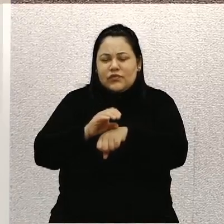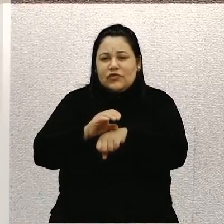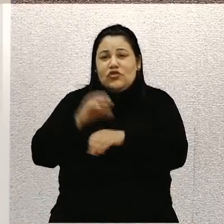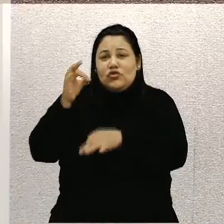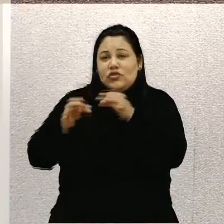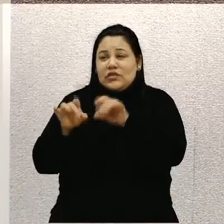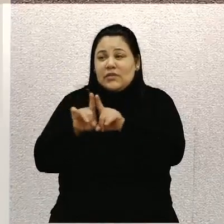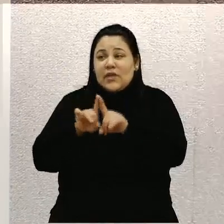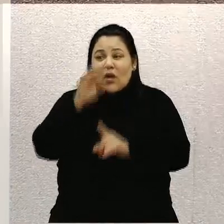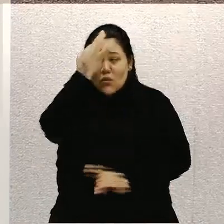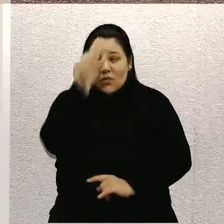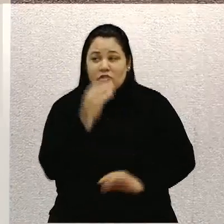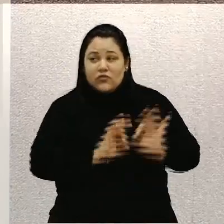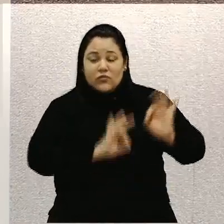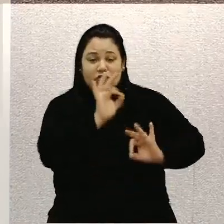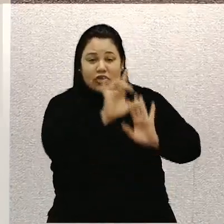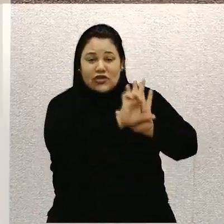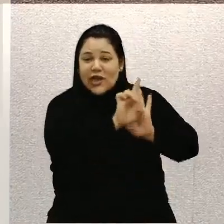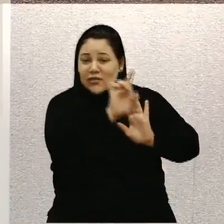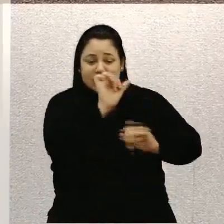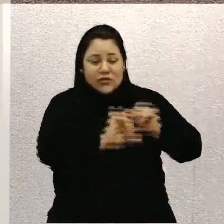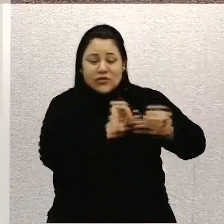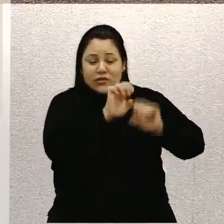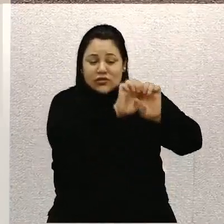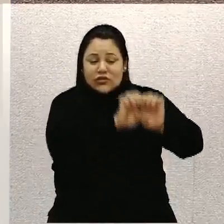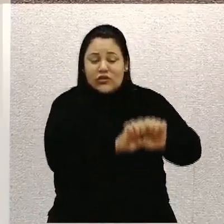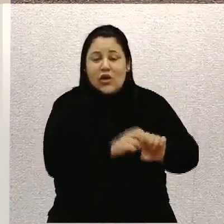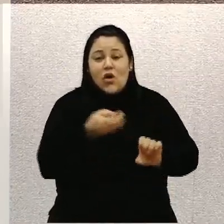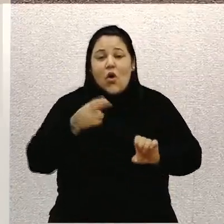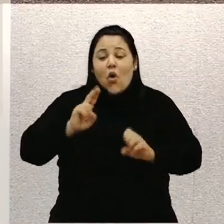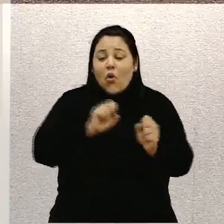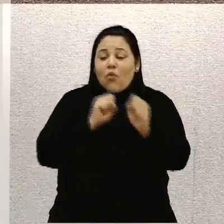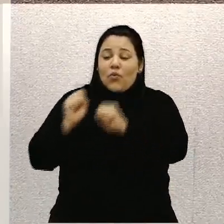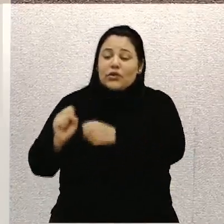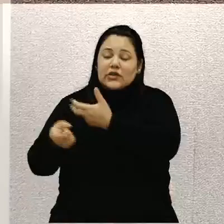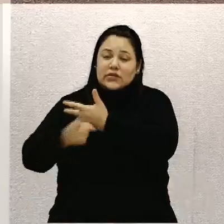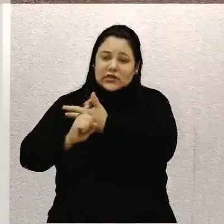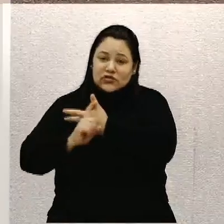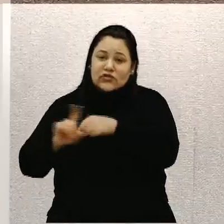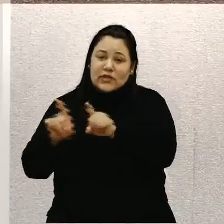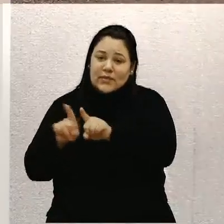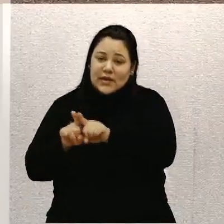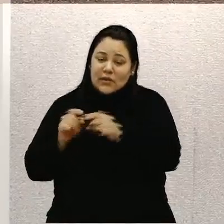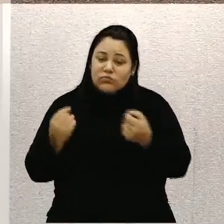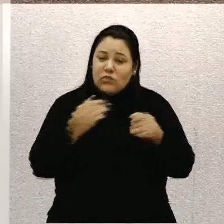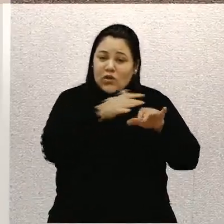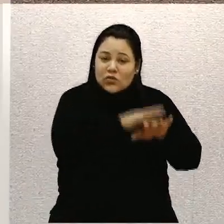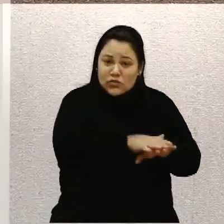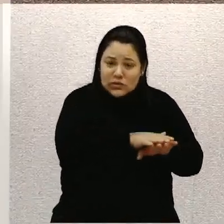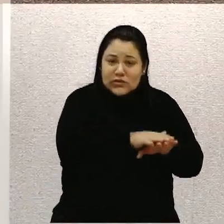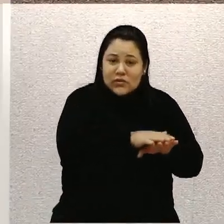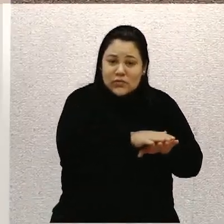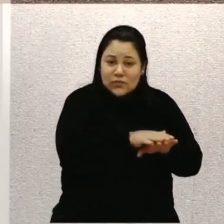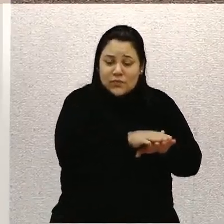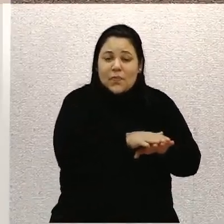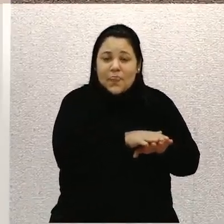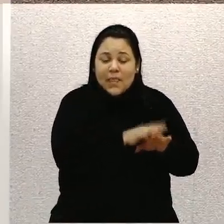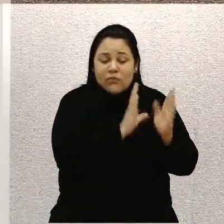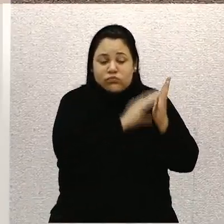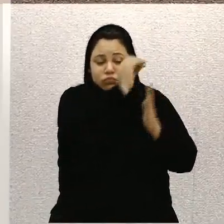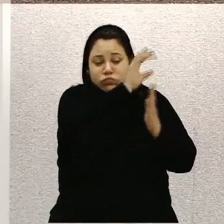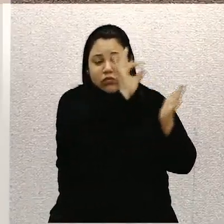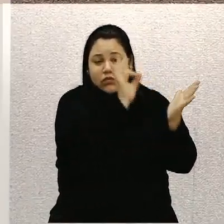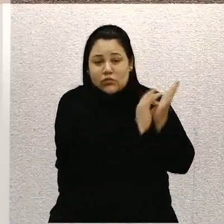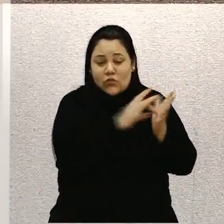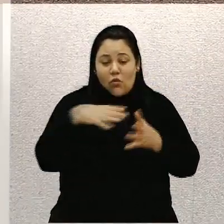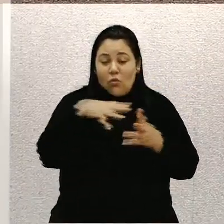se alterando a estrutura ou qualquer atribuição do Poder Executivo Municipal. A inclusão da Jornada pelo Mundo das Abelhas Sem Ferrão é